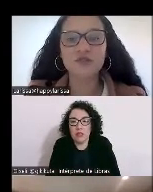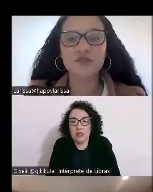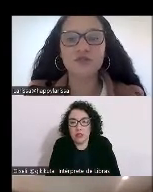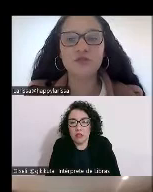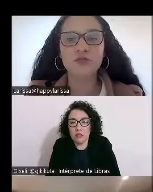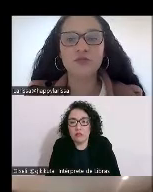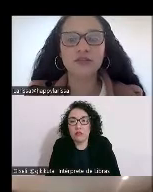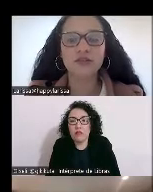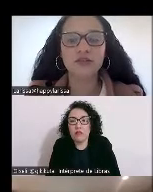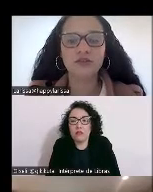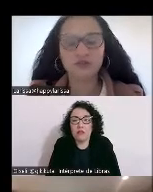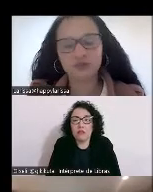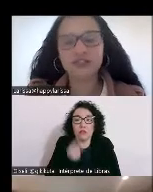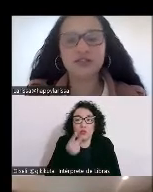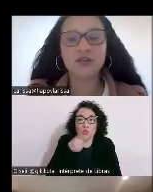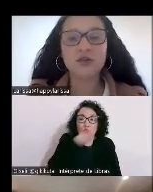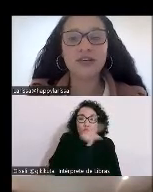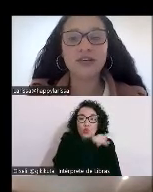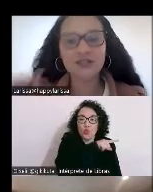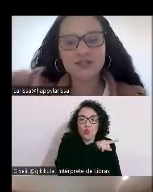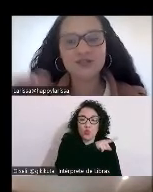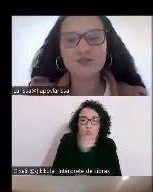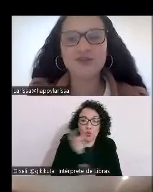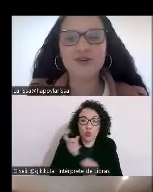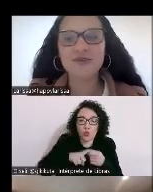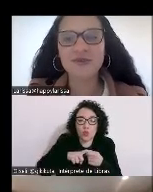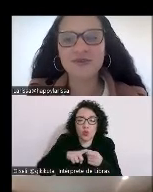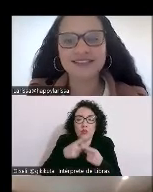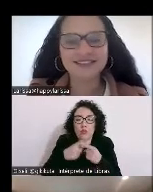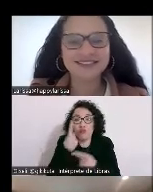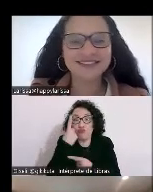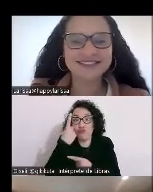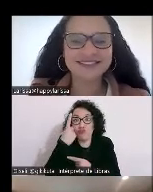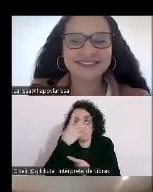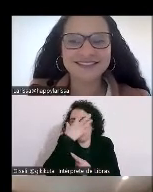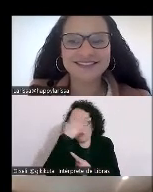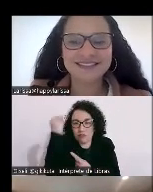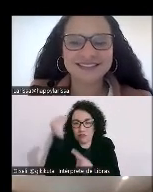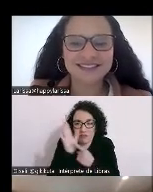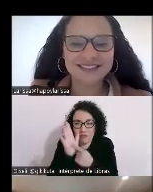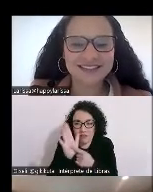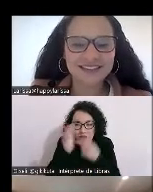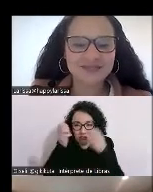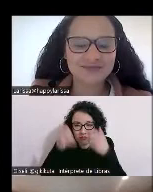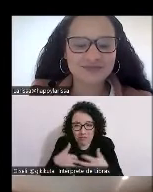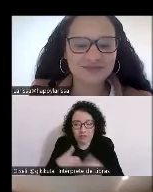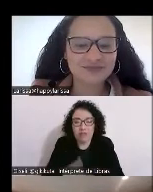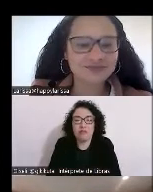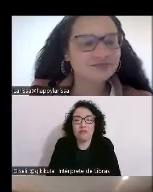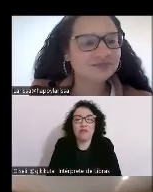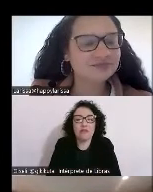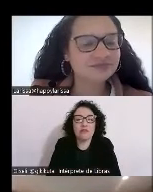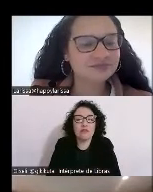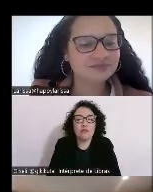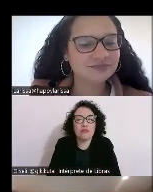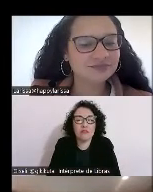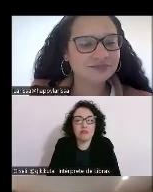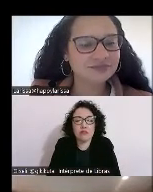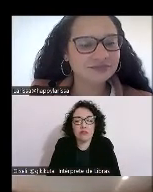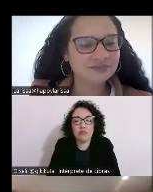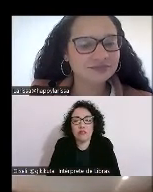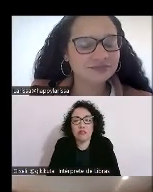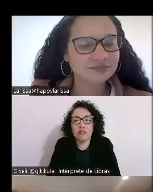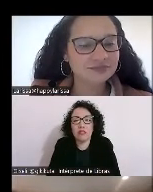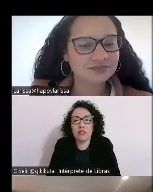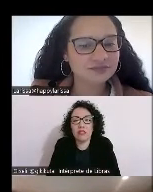vai voltar no slide anterior, porque ele esqueceu de mencionar alguma coisa. This system